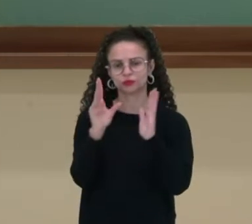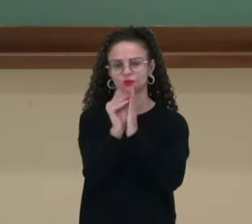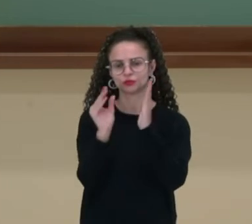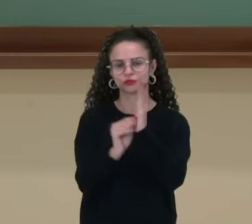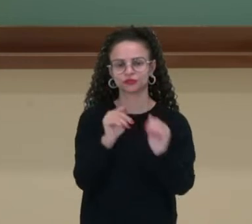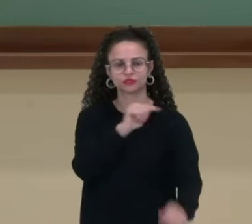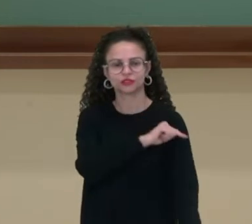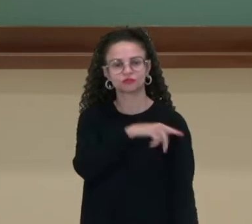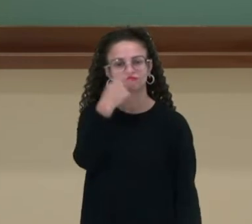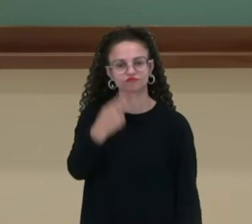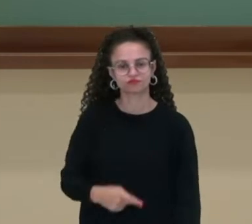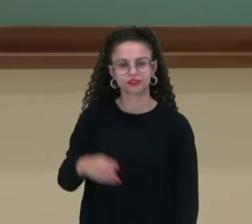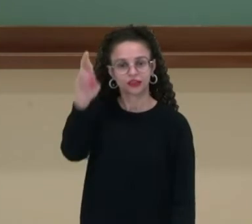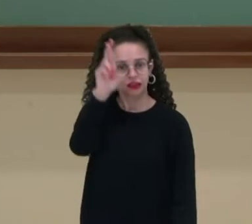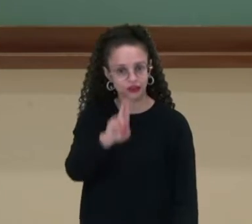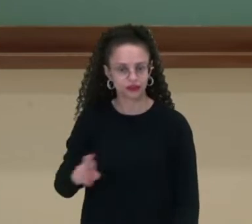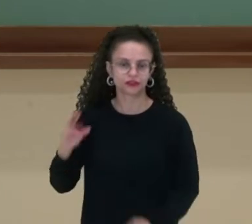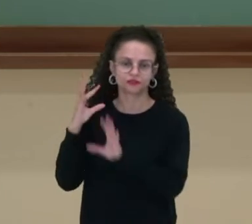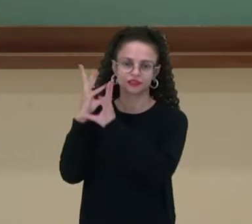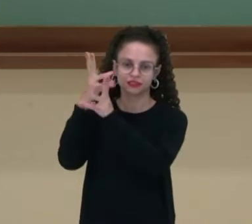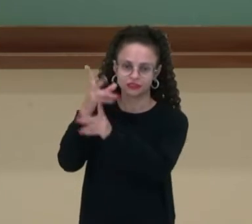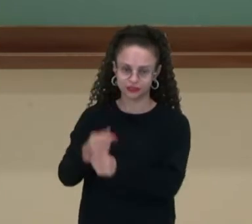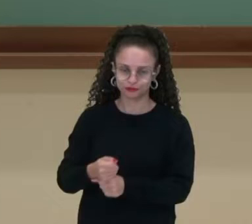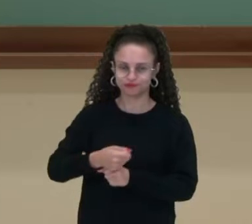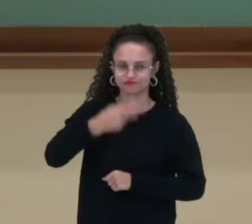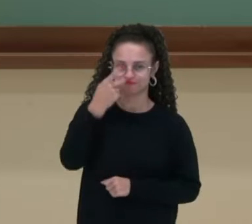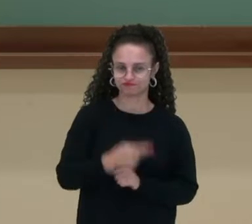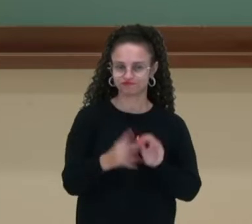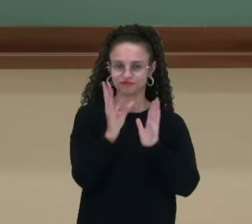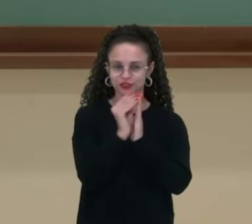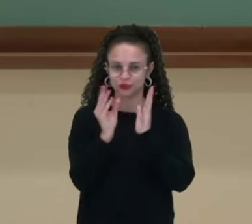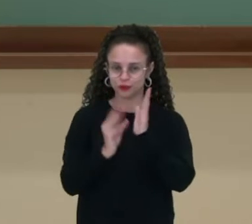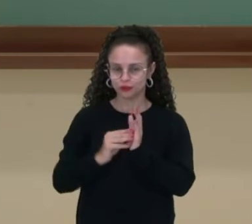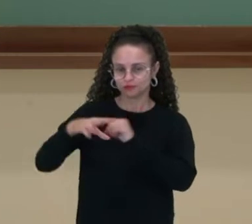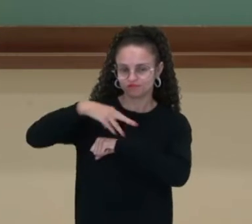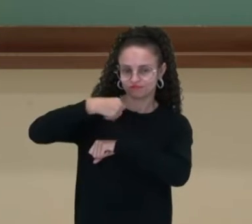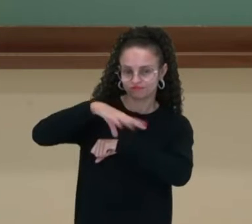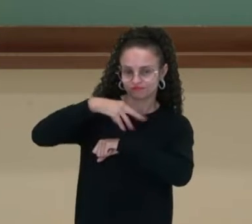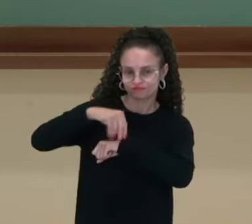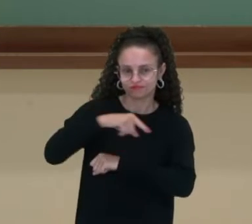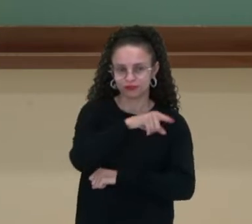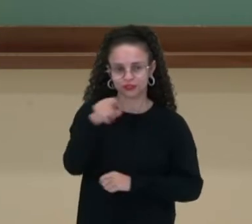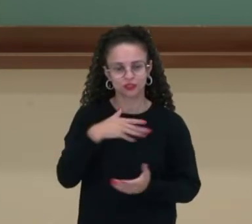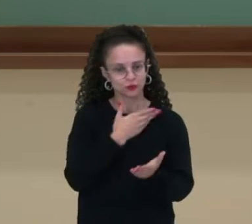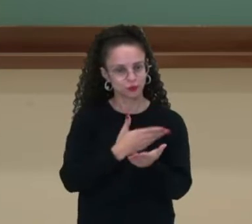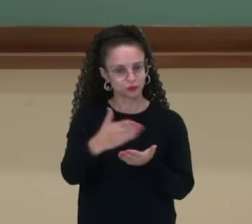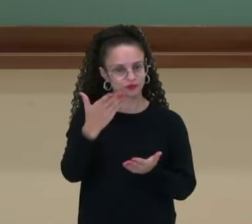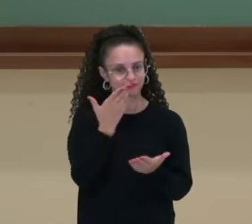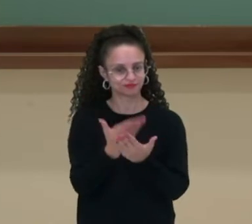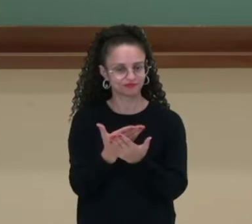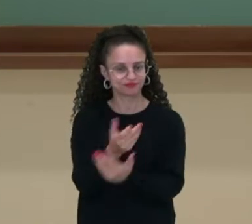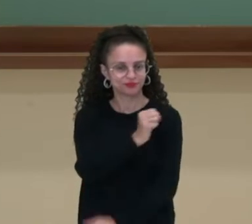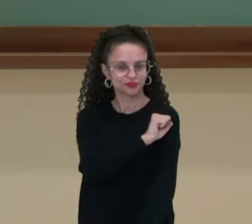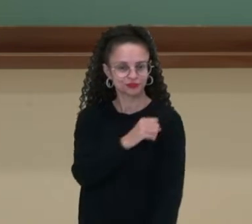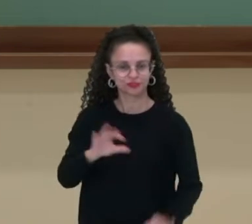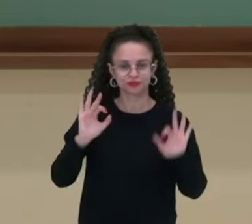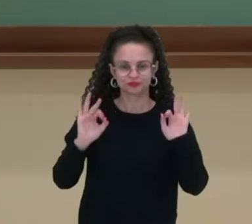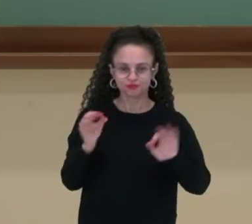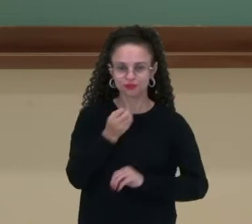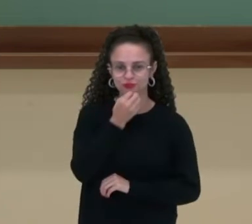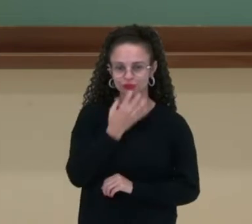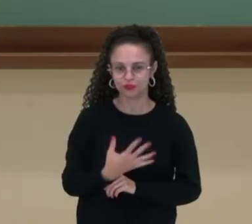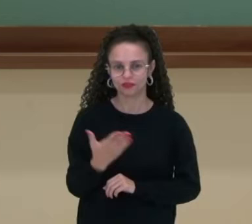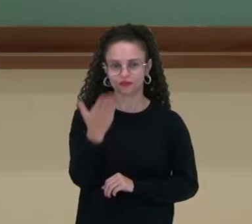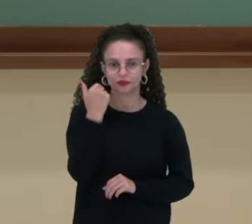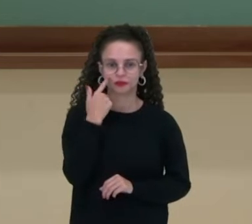nós iremos revisar nesse momento para ver um nivelamento de conhecimentos para nós adentrarmos ao 8º ano, tá bom? Então, vamos acompanhar então?